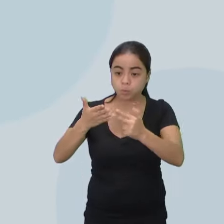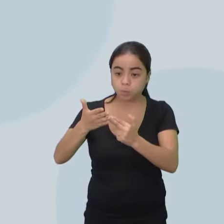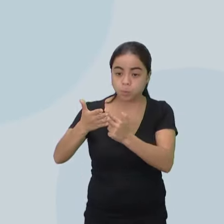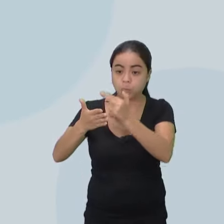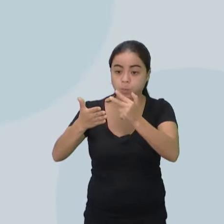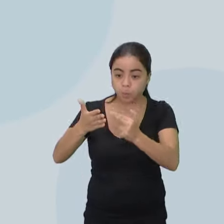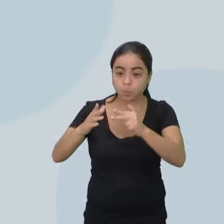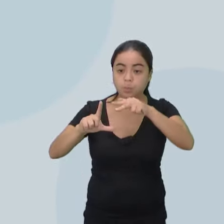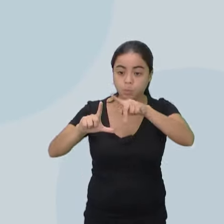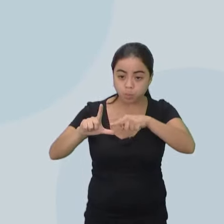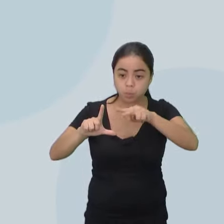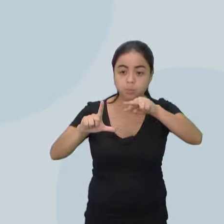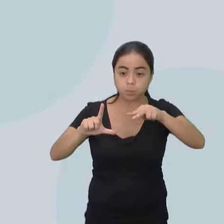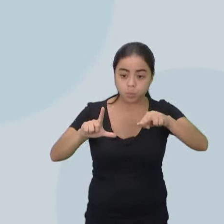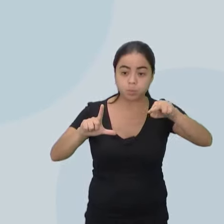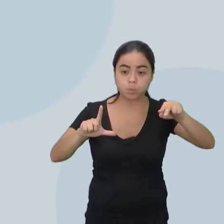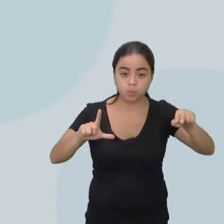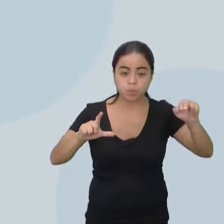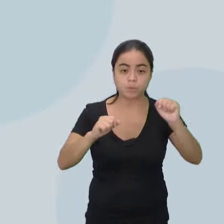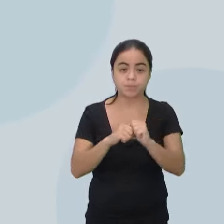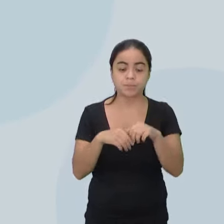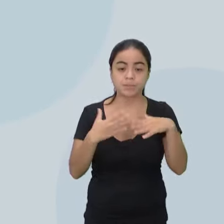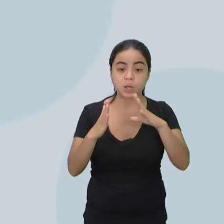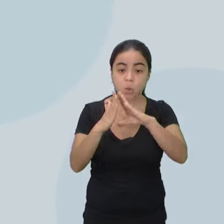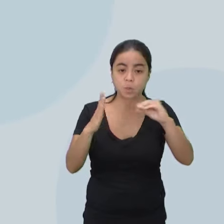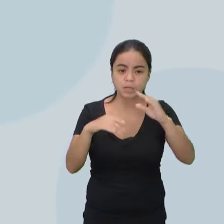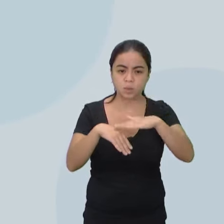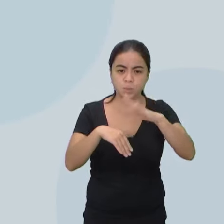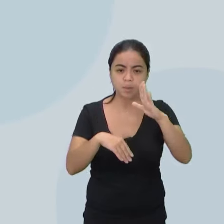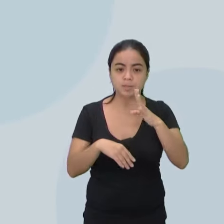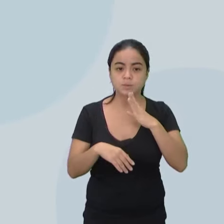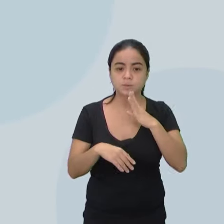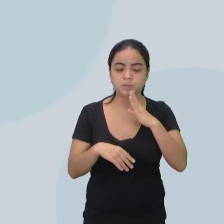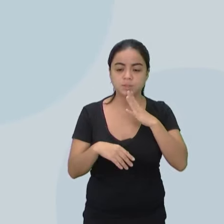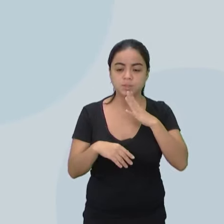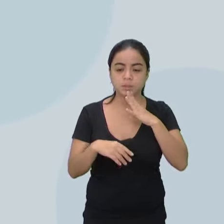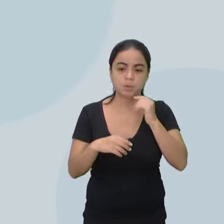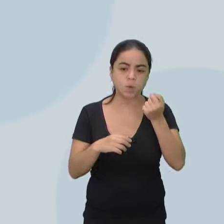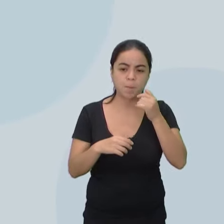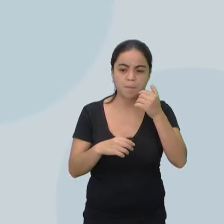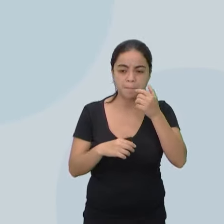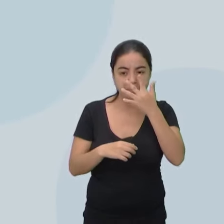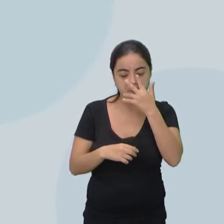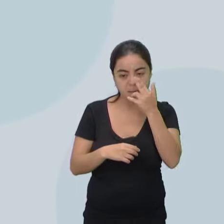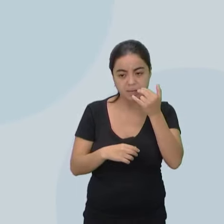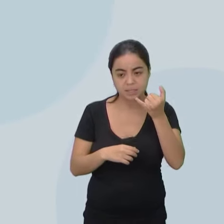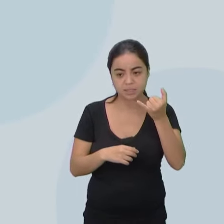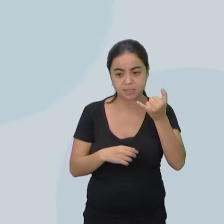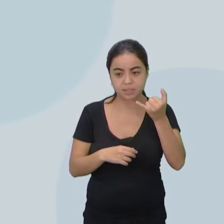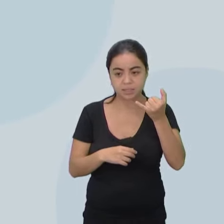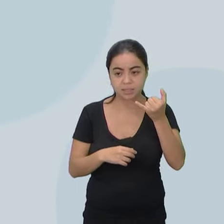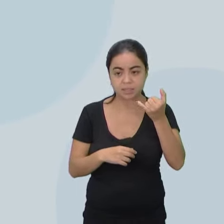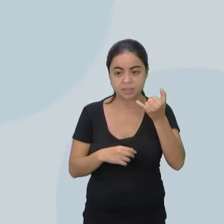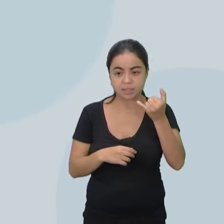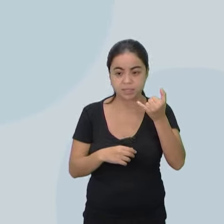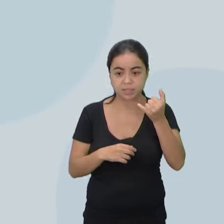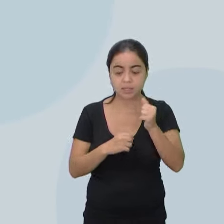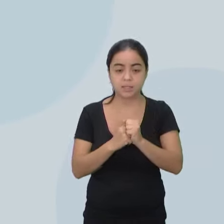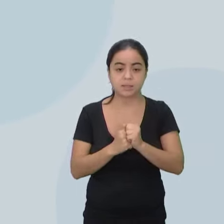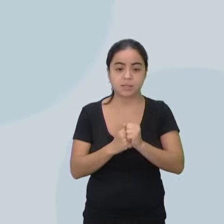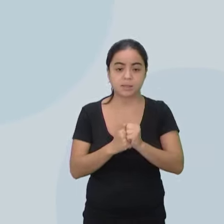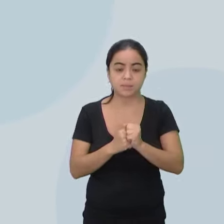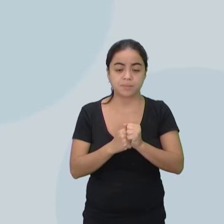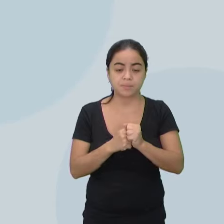Ó, dentro dele, os modelos mais conhecidos, uma espécie de caneta, né? Naquela pontinha que a gente viu naquela imagem